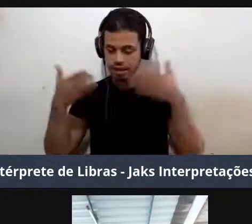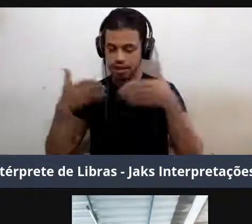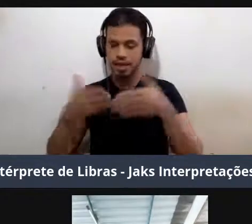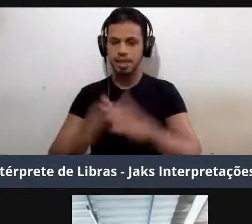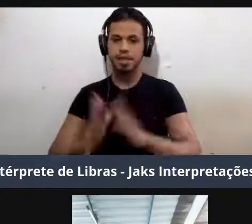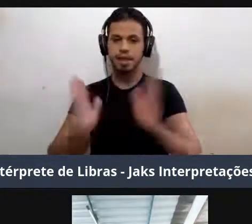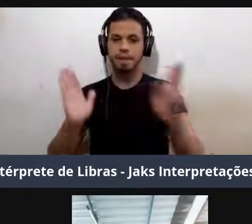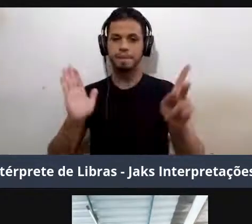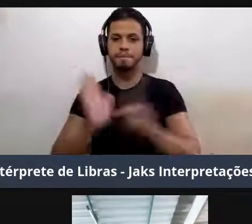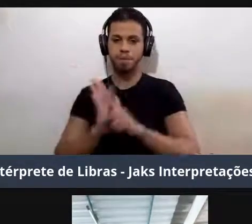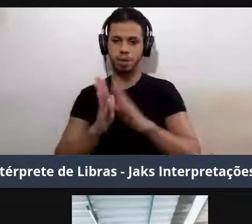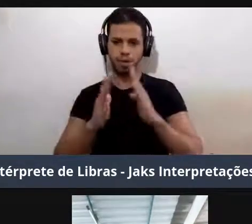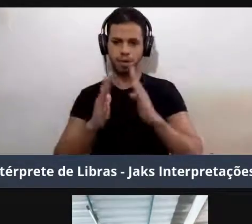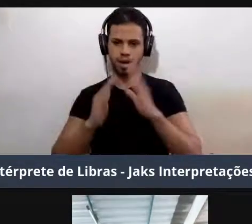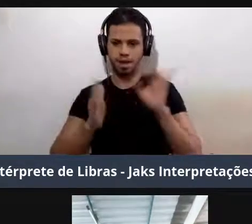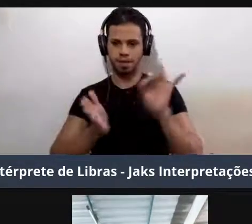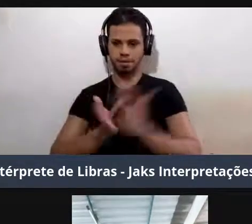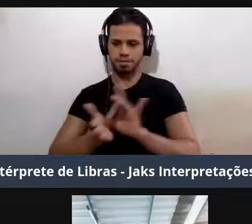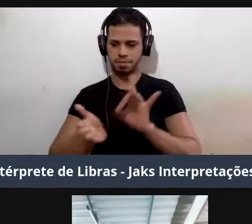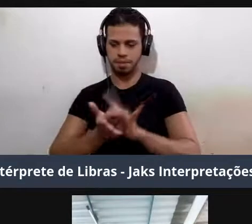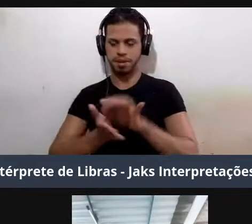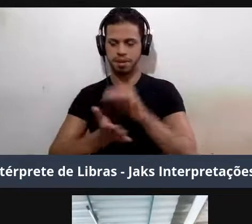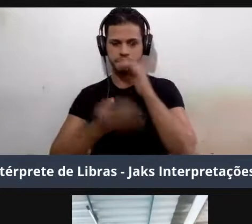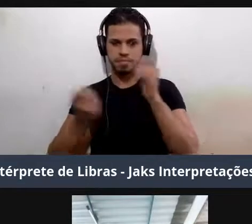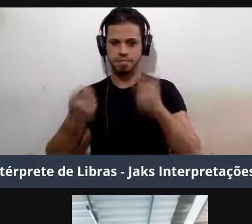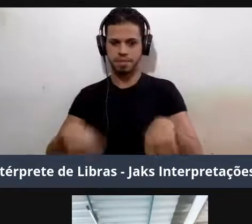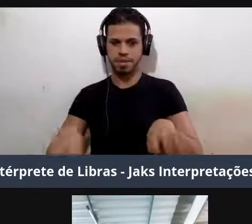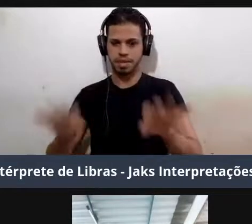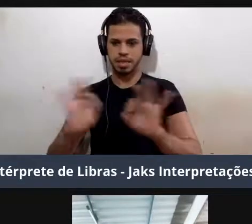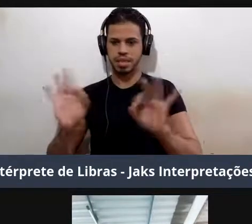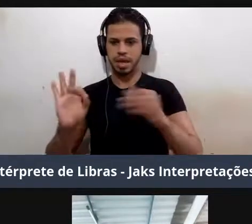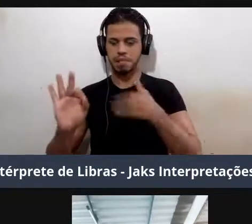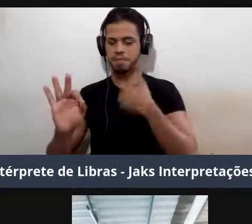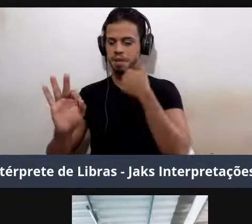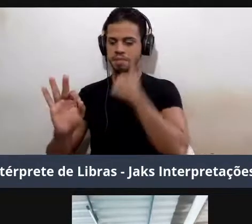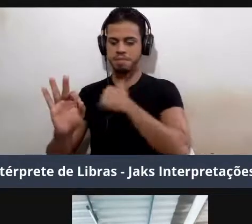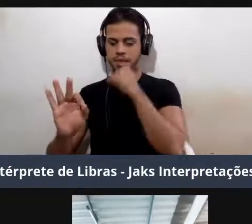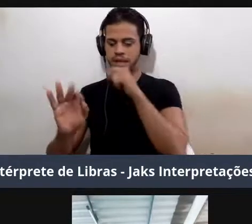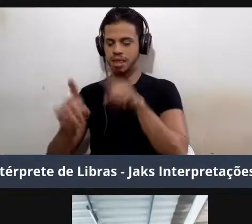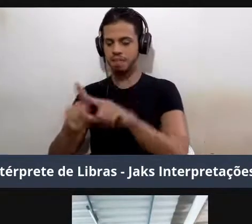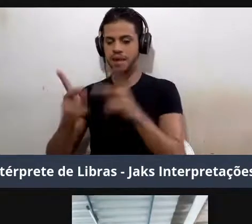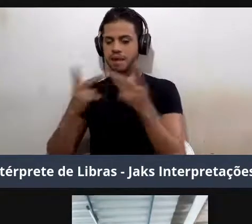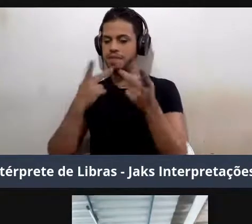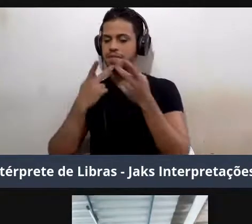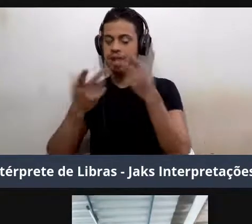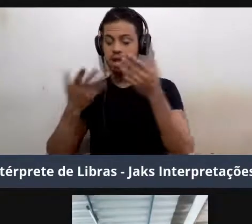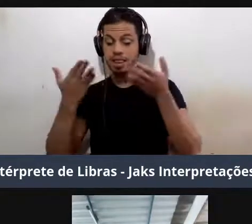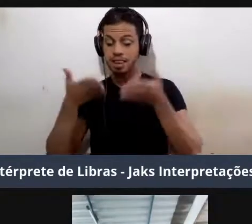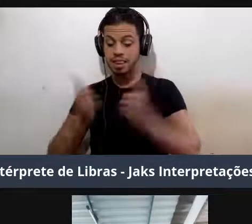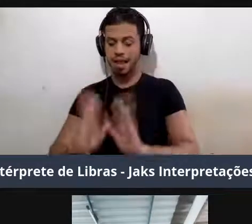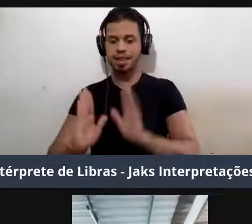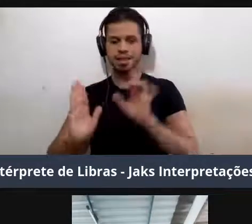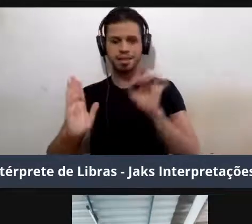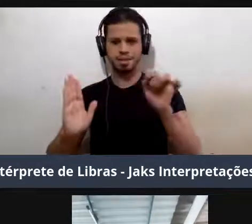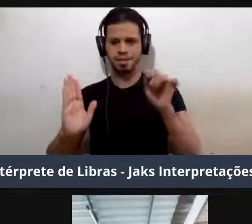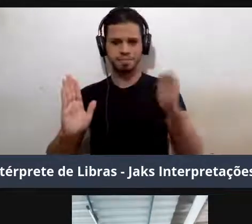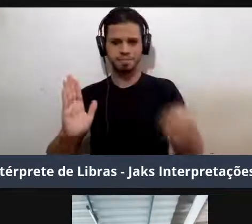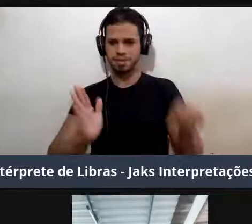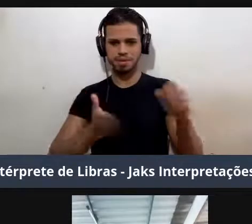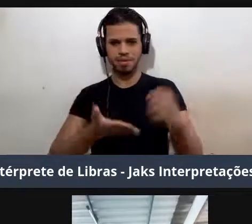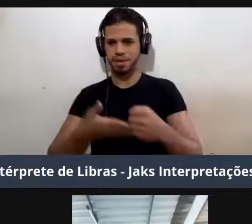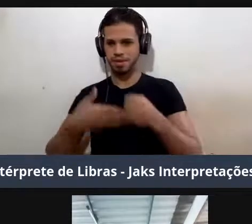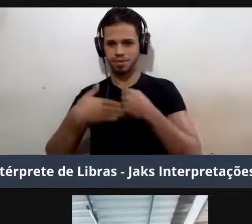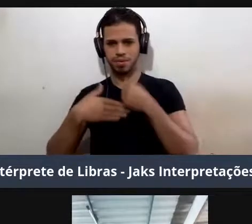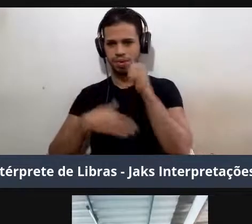casas mesmo, sem ninguém. Minha mãe, ela fala que ela me pariu sem parteiras, porque a